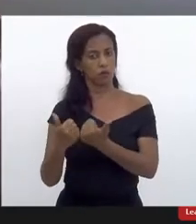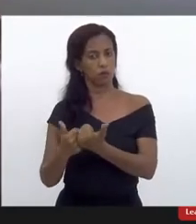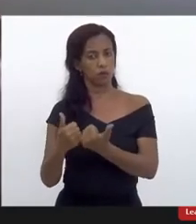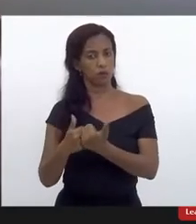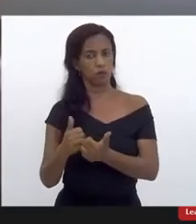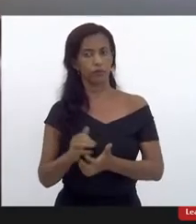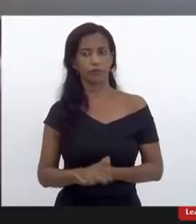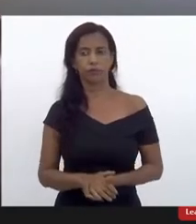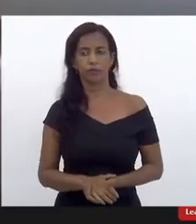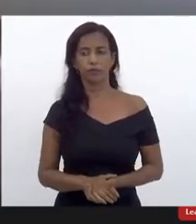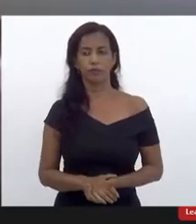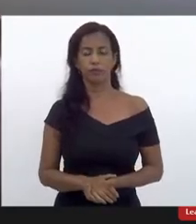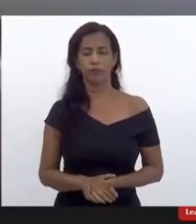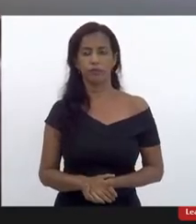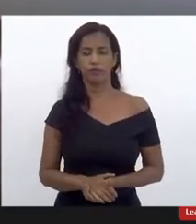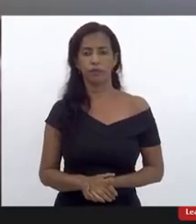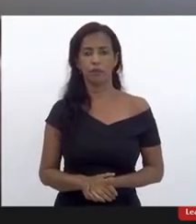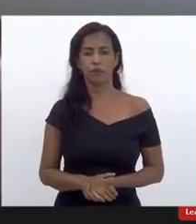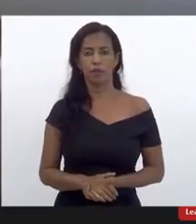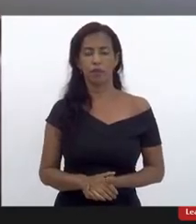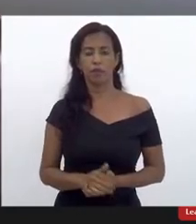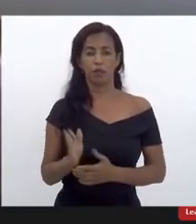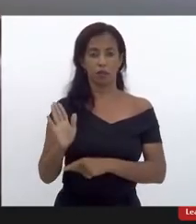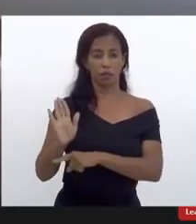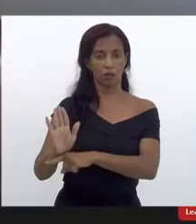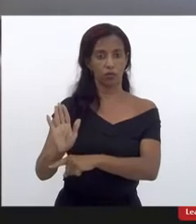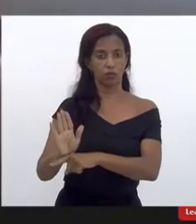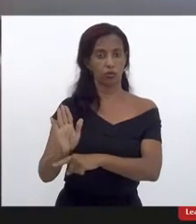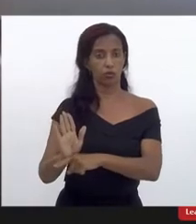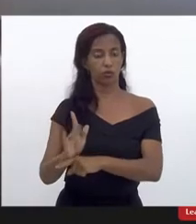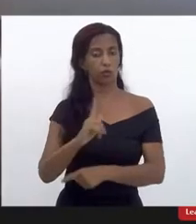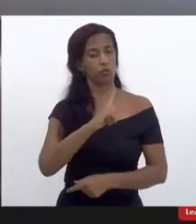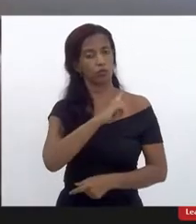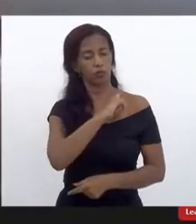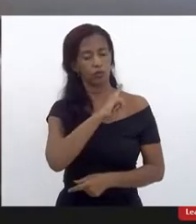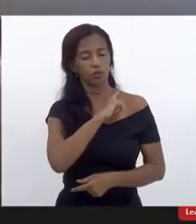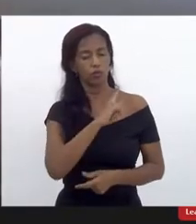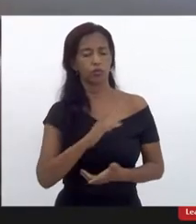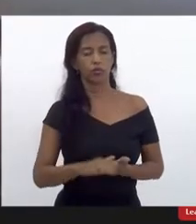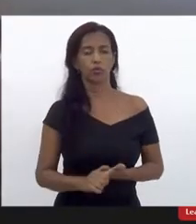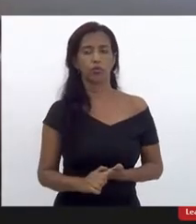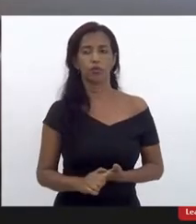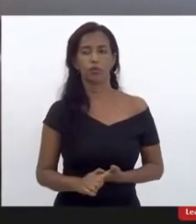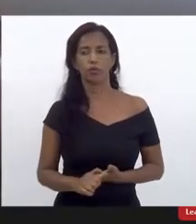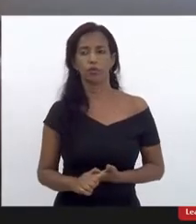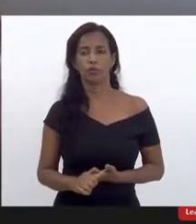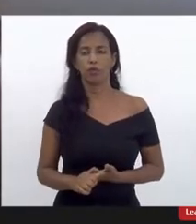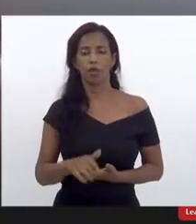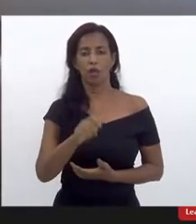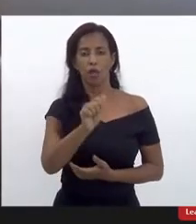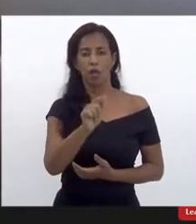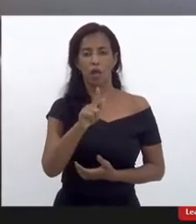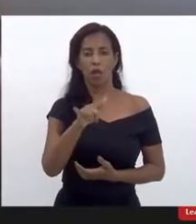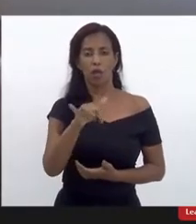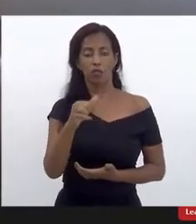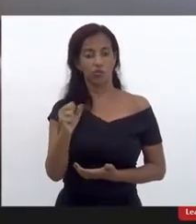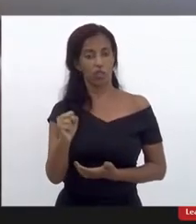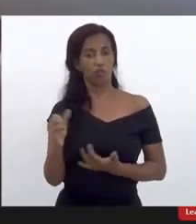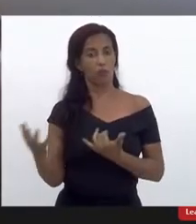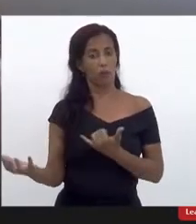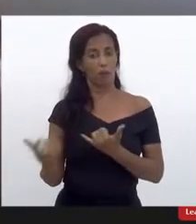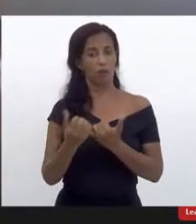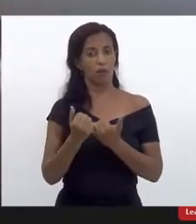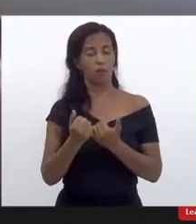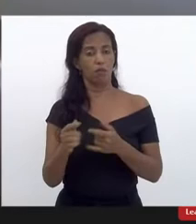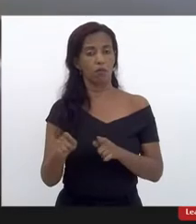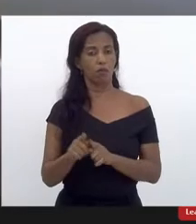e das gratificações para o cogestor, para o agente de patrimônio.